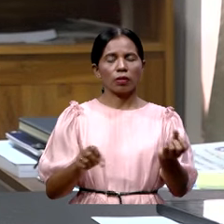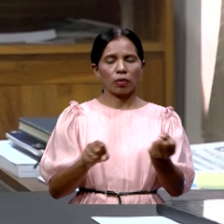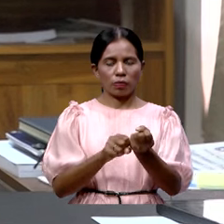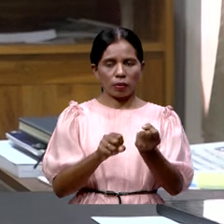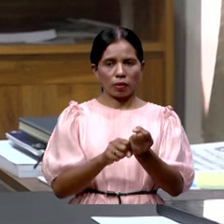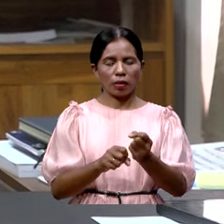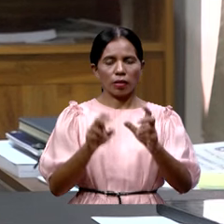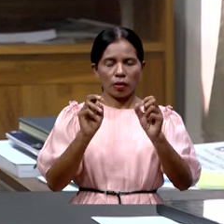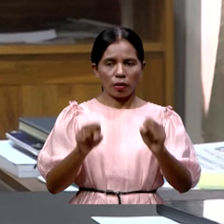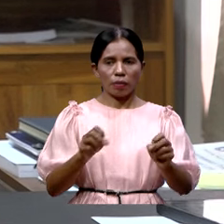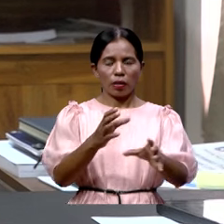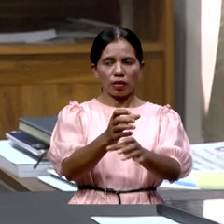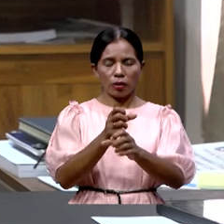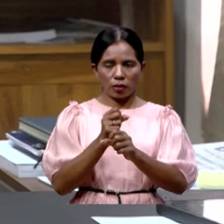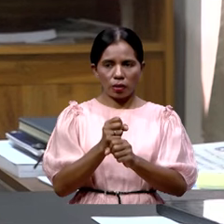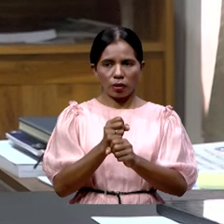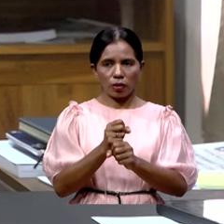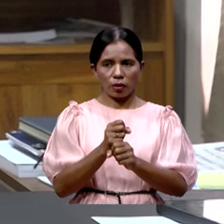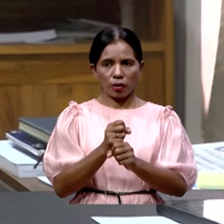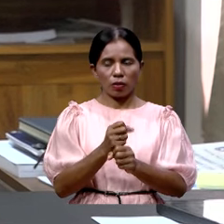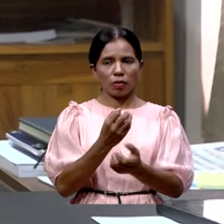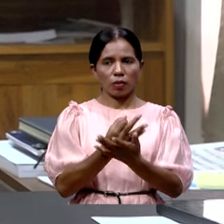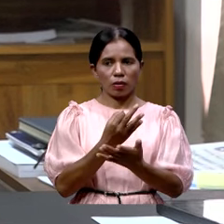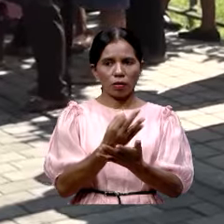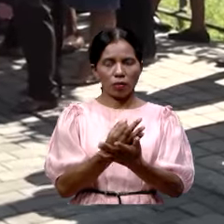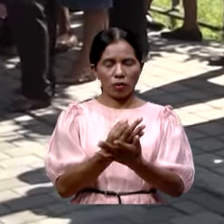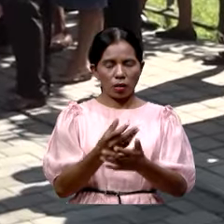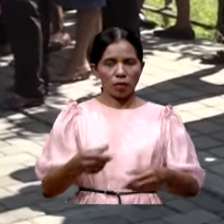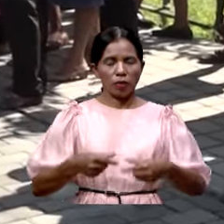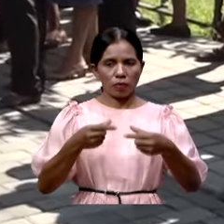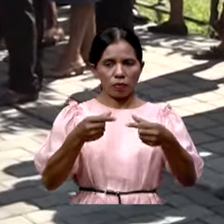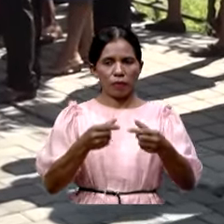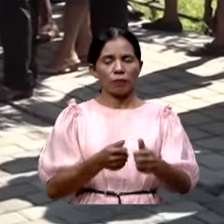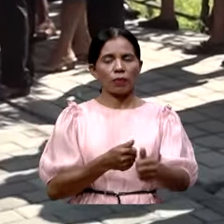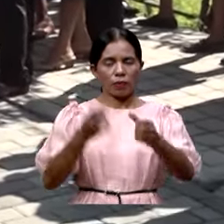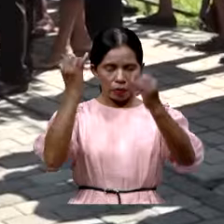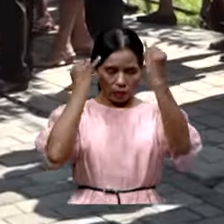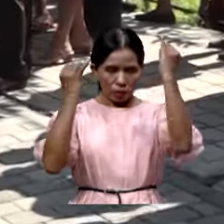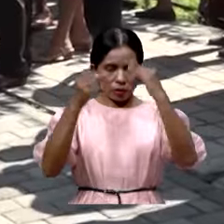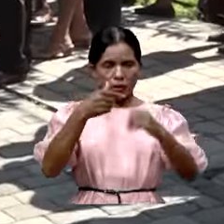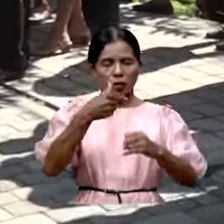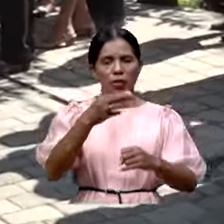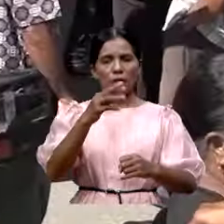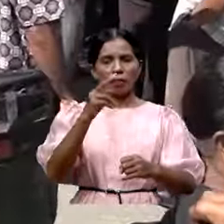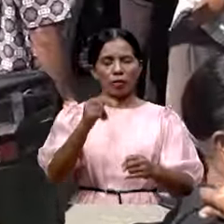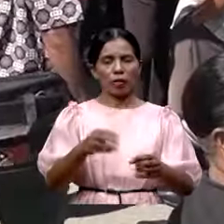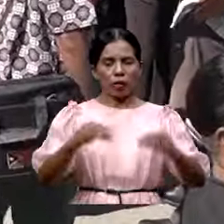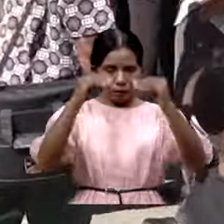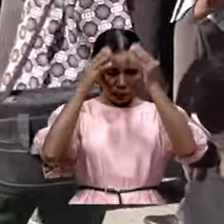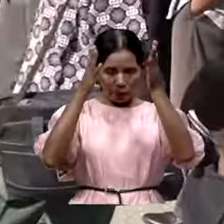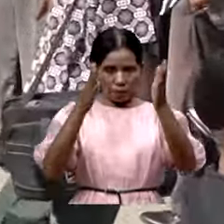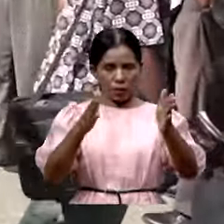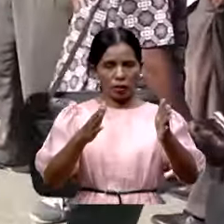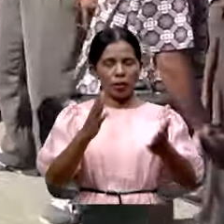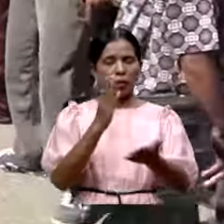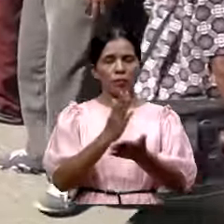para mi bela simu itu bolu salario pensaunia. Tuir informação na BGM na sexta, professor na Berretan